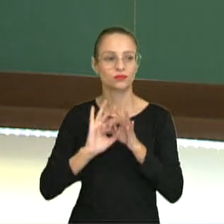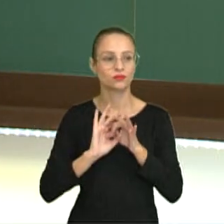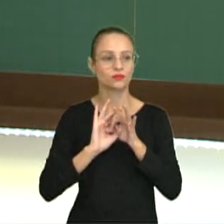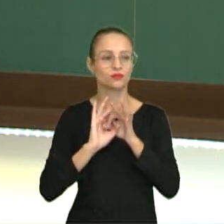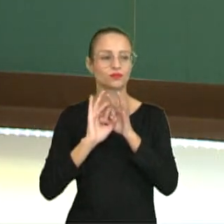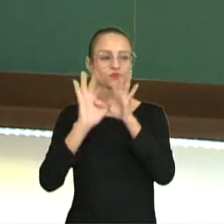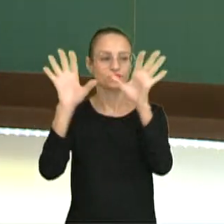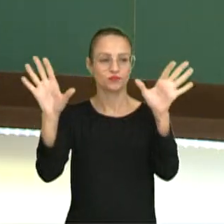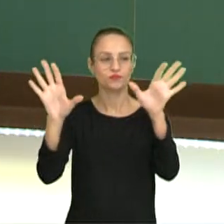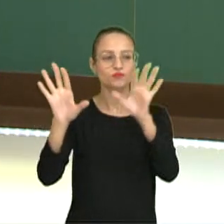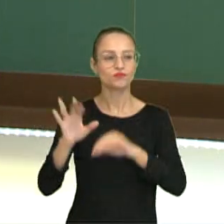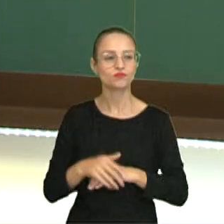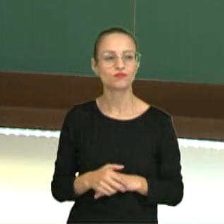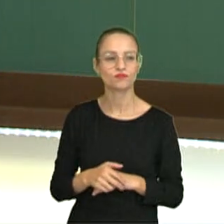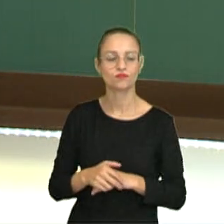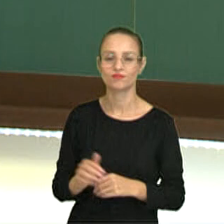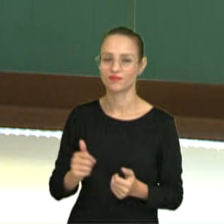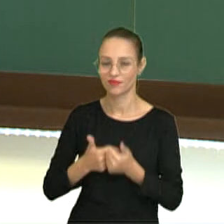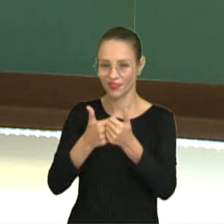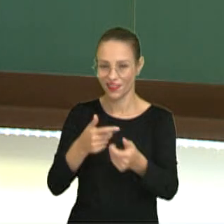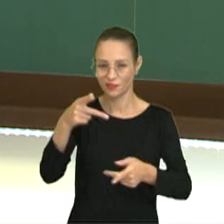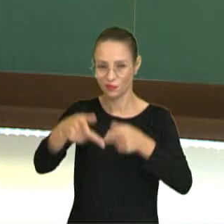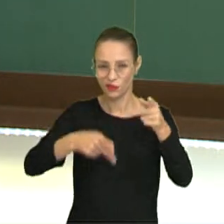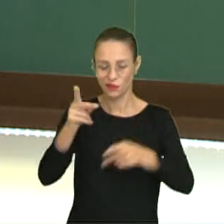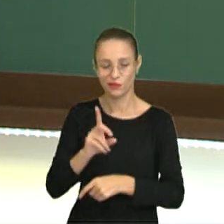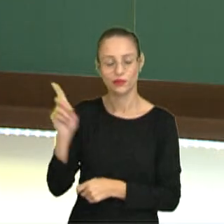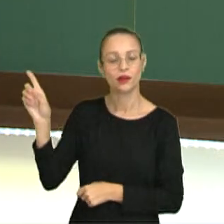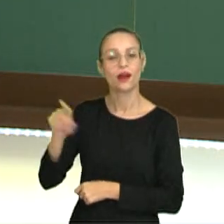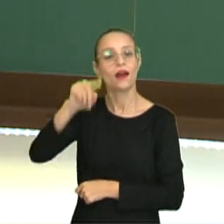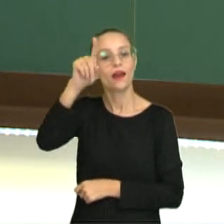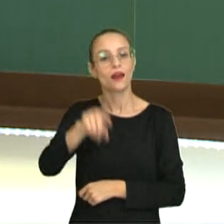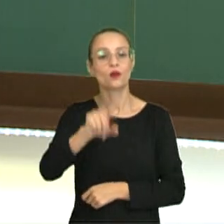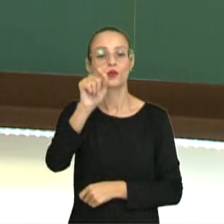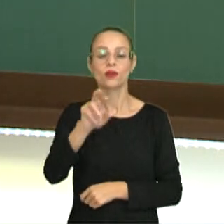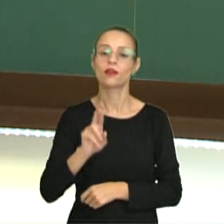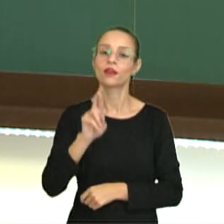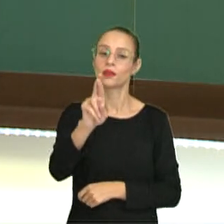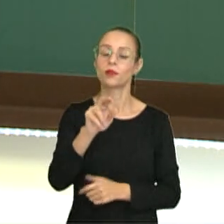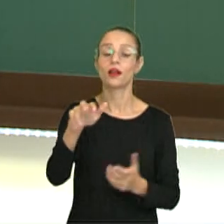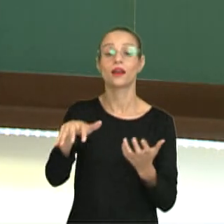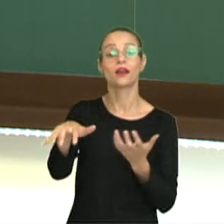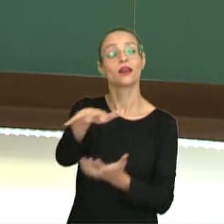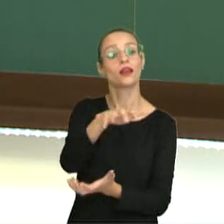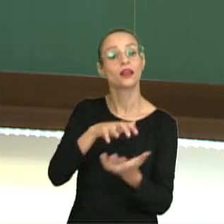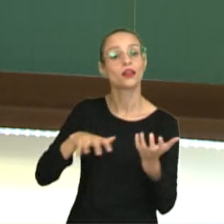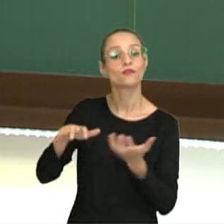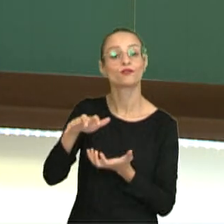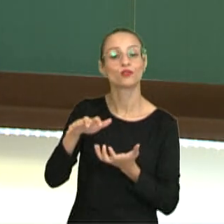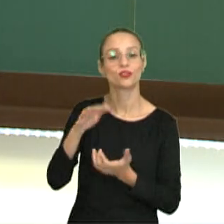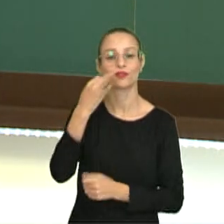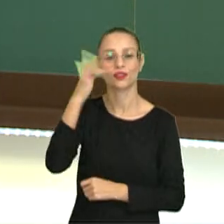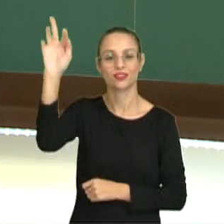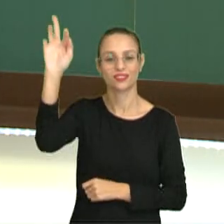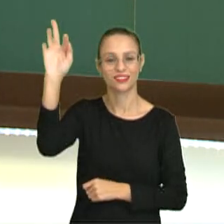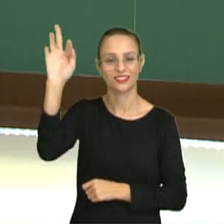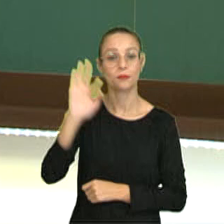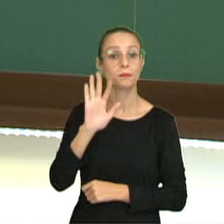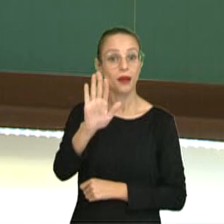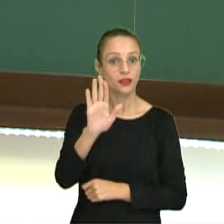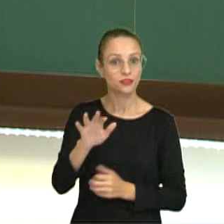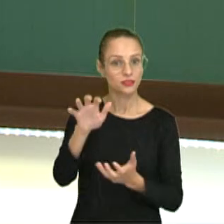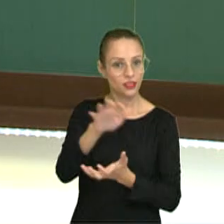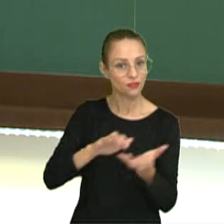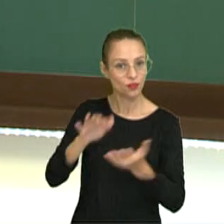Eugène Delacroix, e é um quadro que representa, na verdade, a Revolução Francesa. Porém, a Revolução Francesa